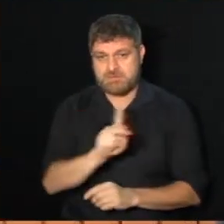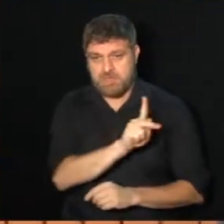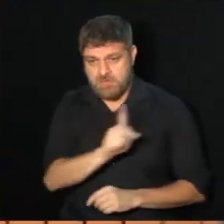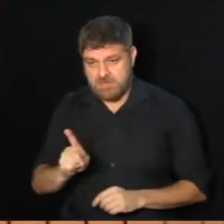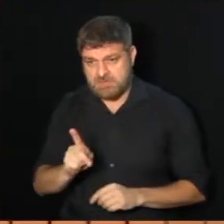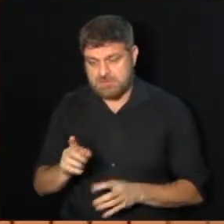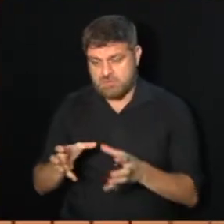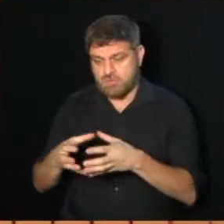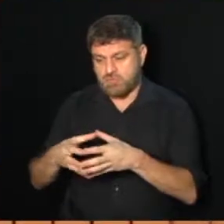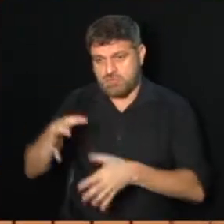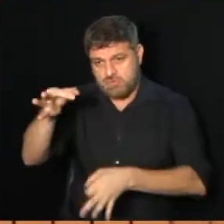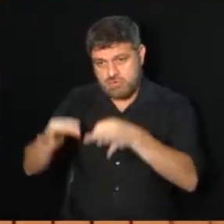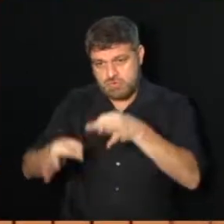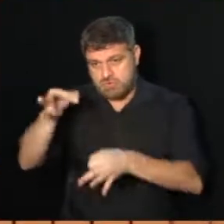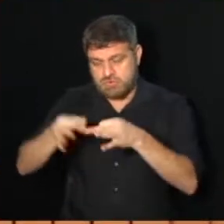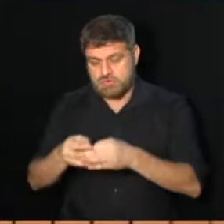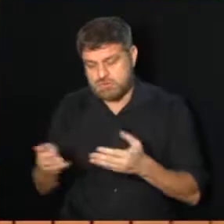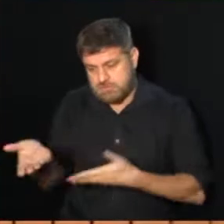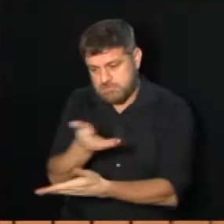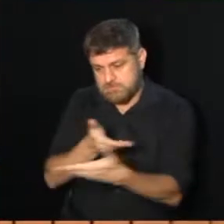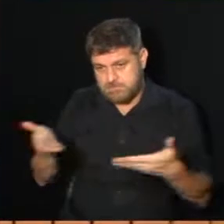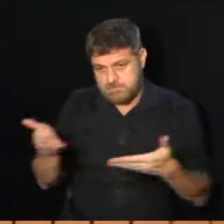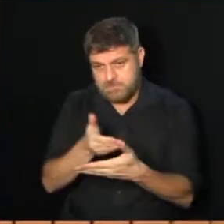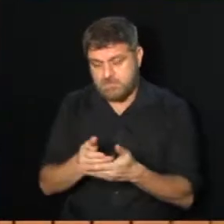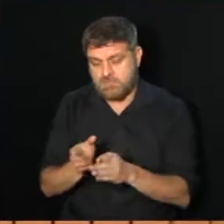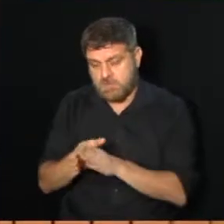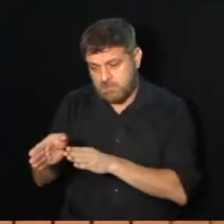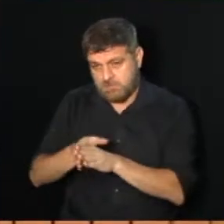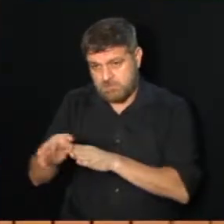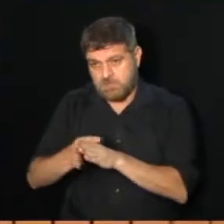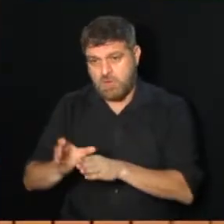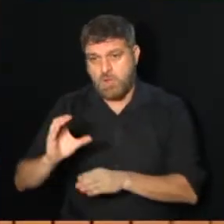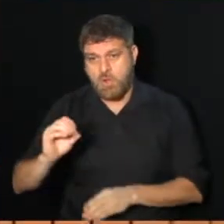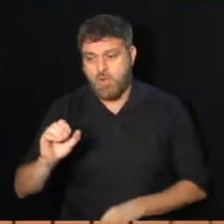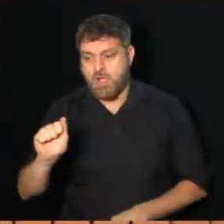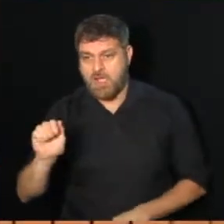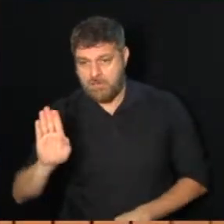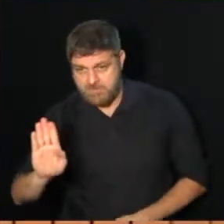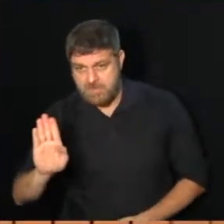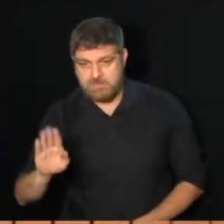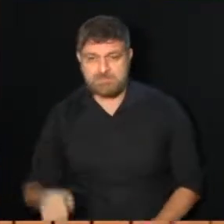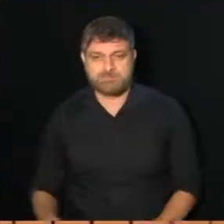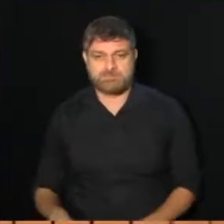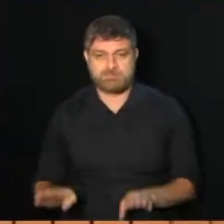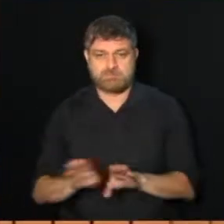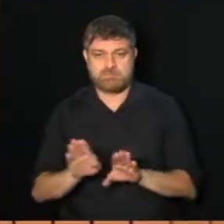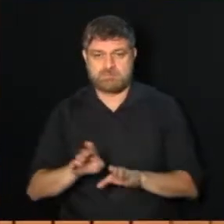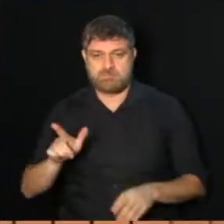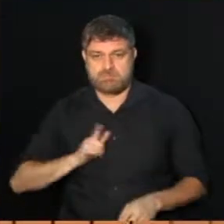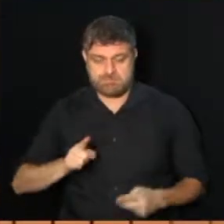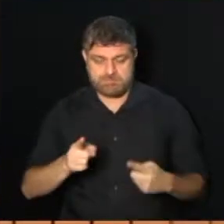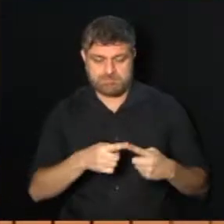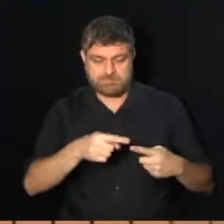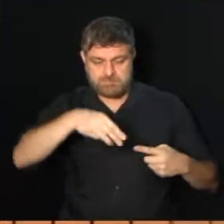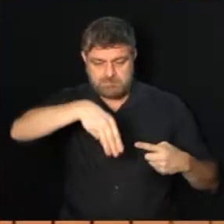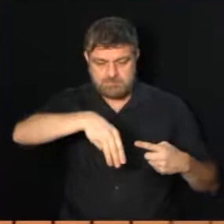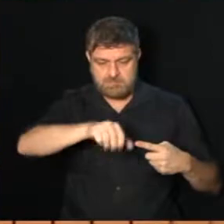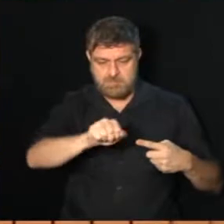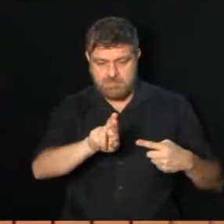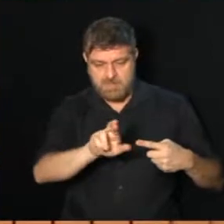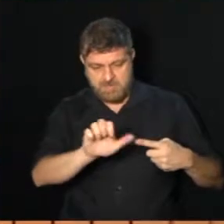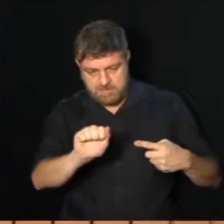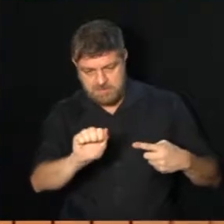de Justiça Restaurativa, OAB Campinas. Destacar também aqui as senhoras Maria Aparecida Barbosa,